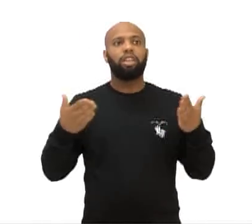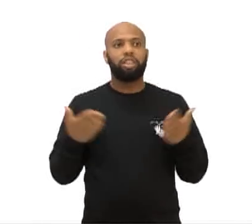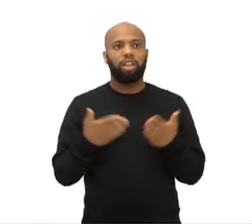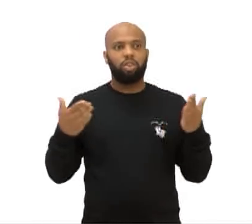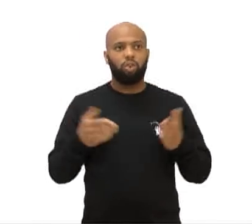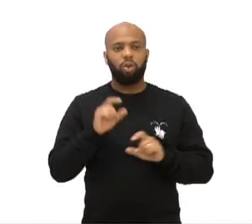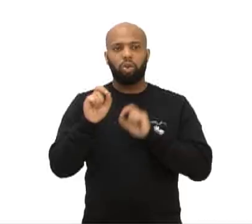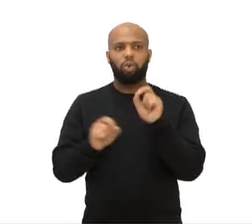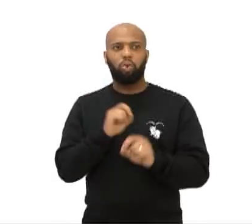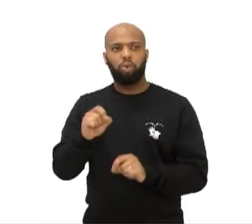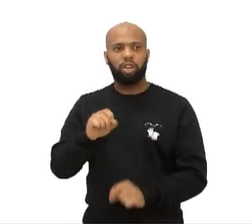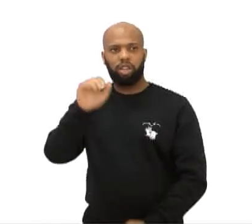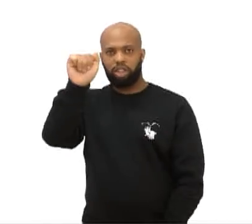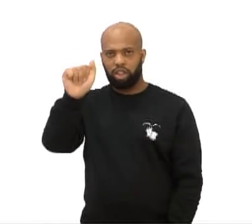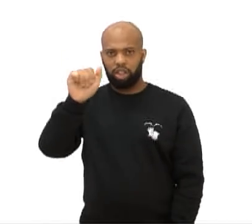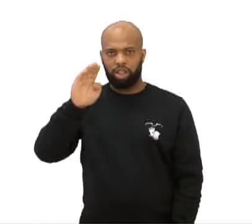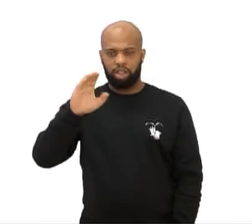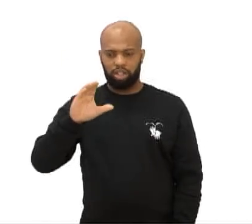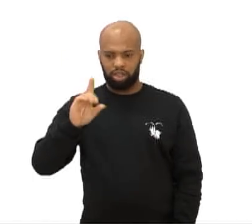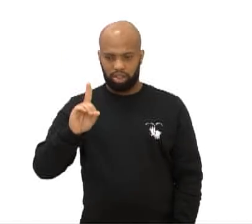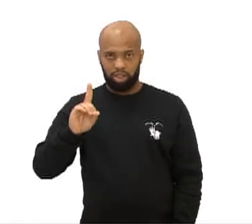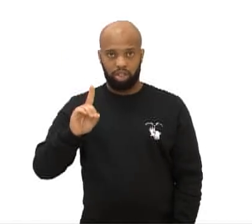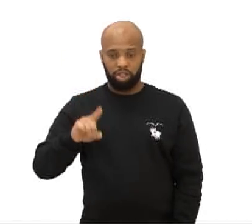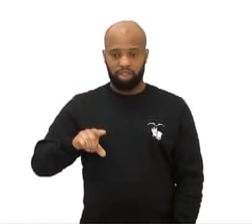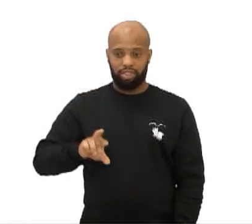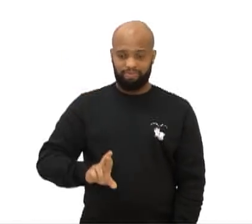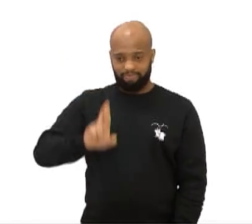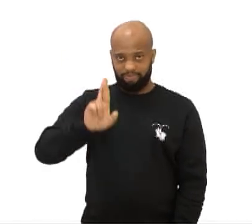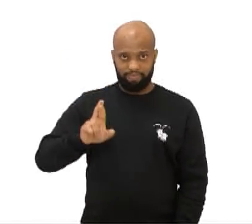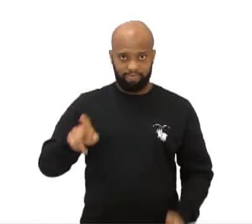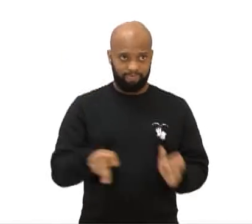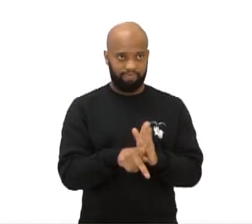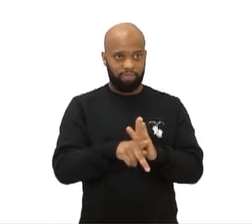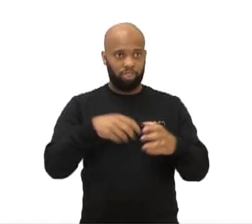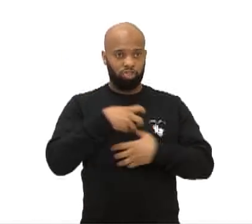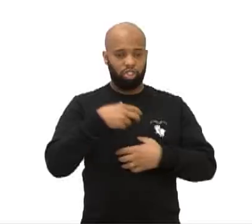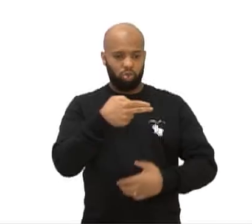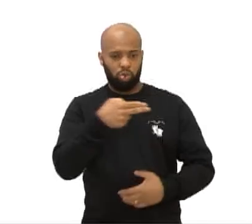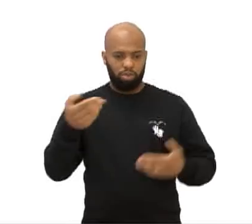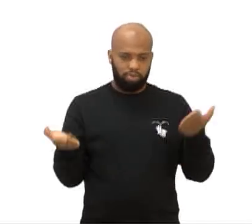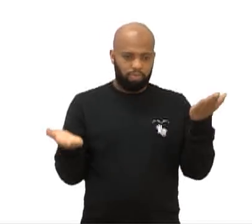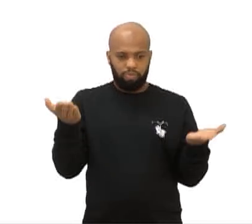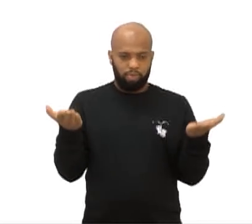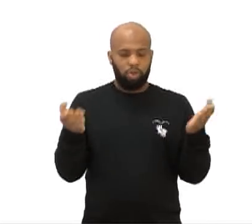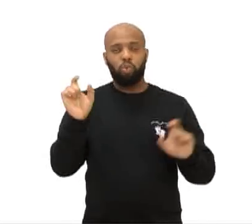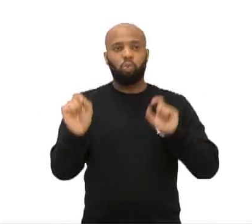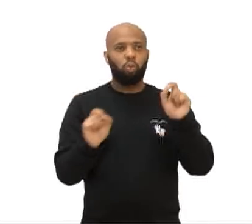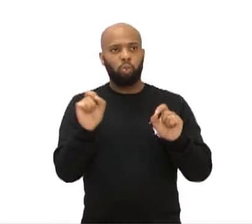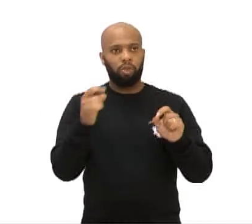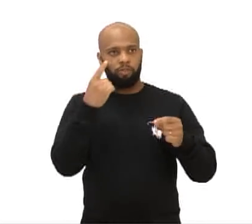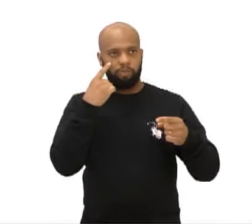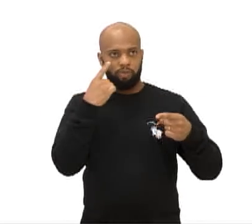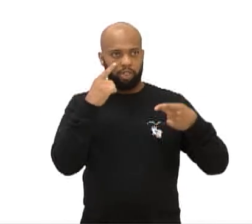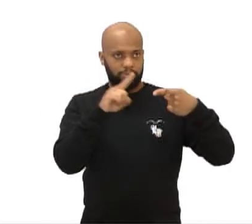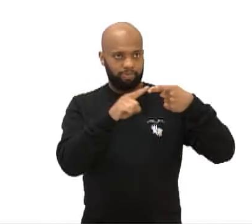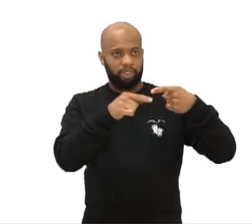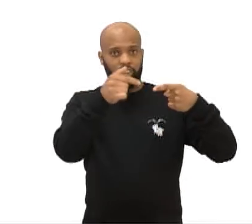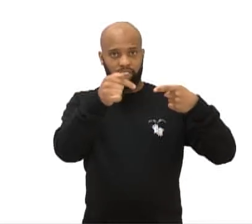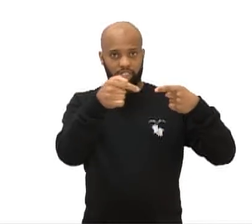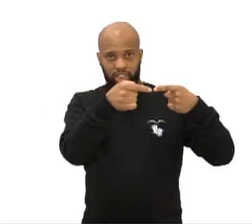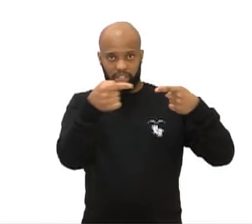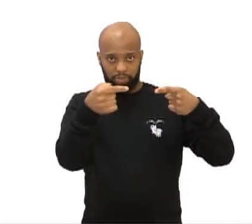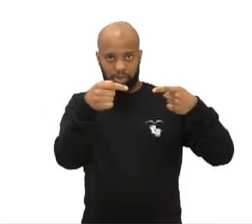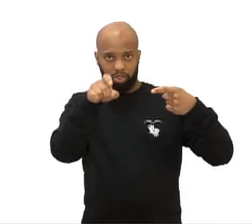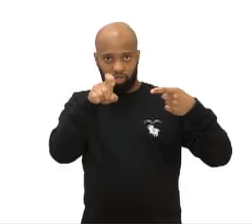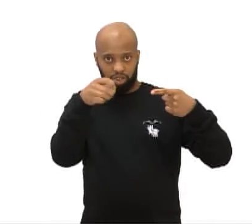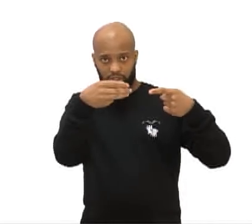a sentença matemática que representa a igualdade das massas dos pratos é: letra A, 7